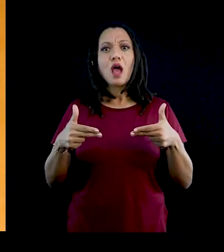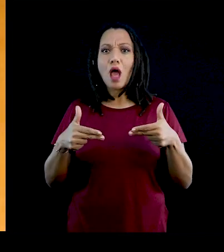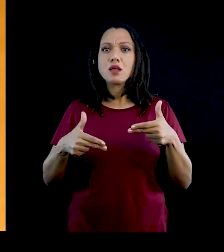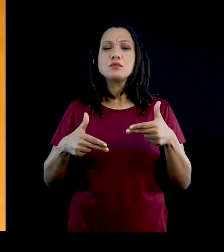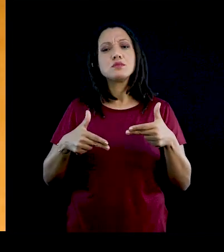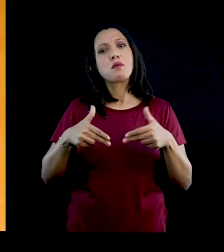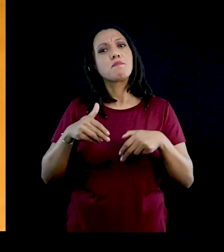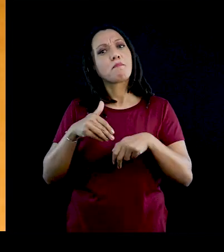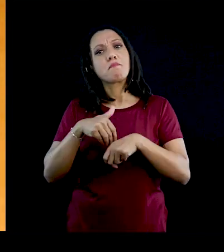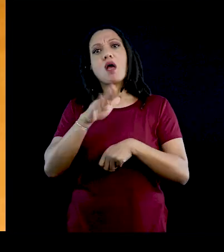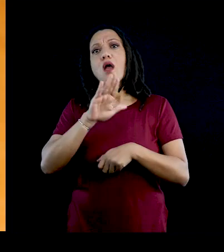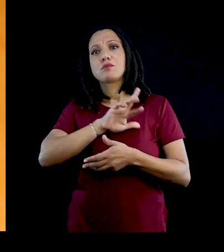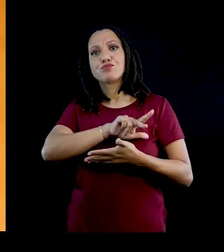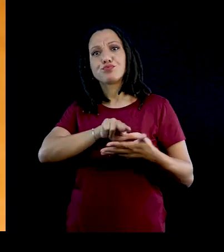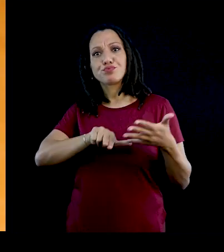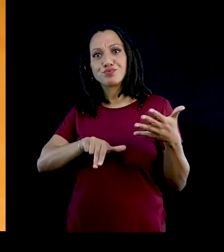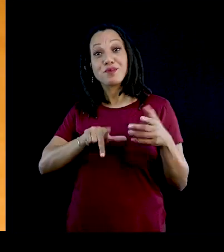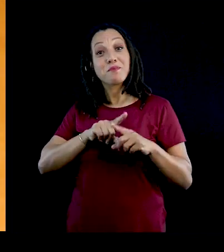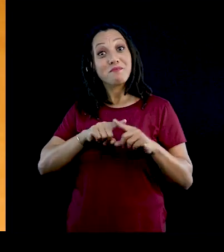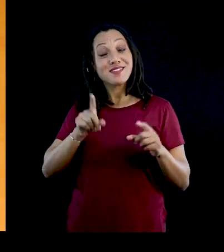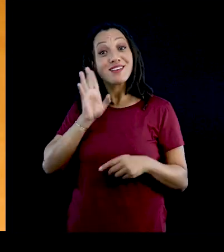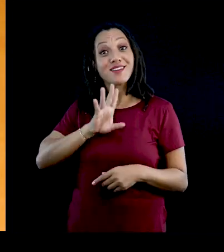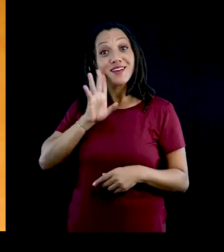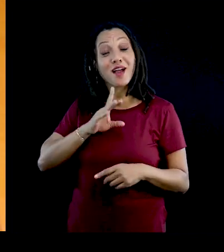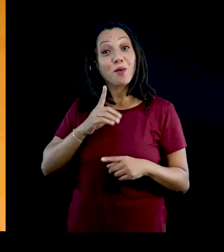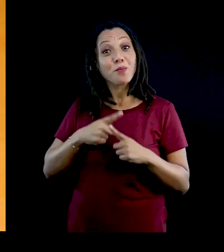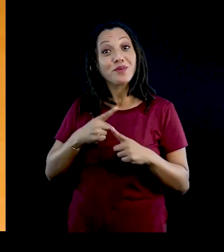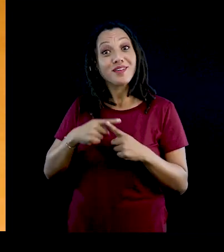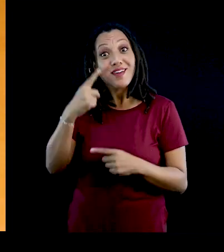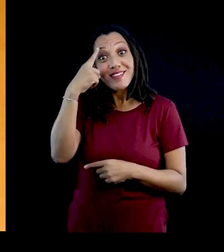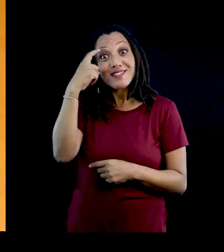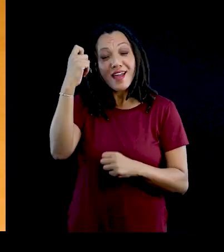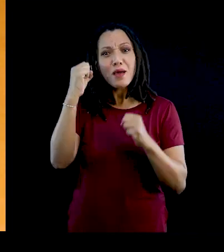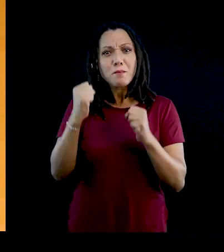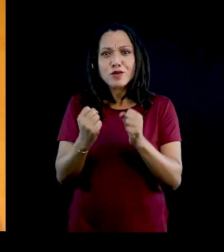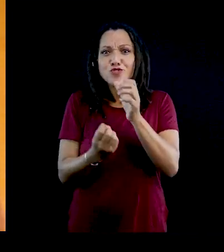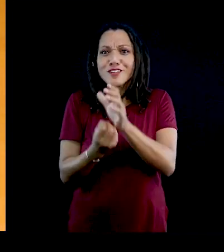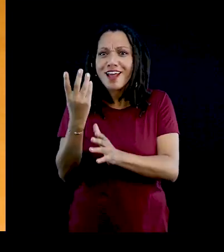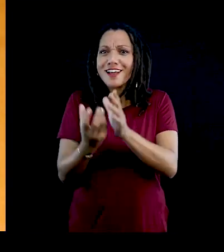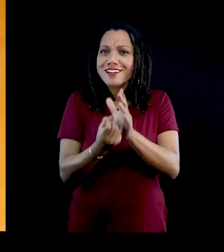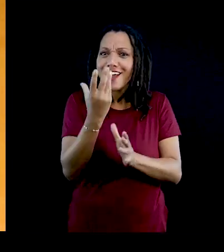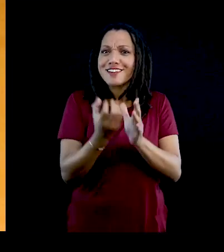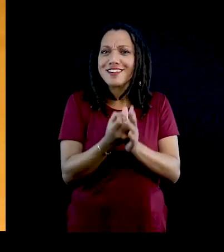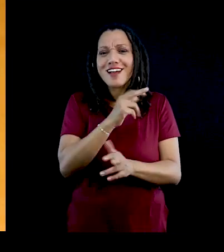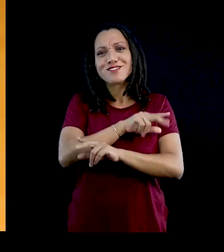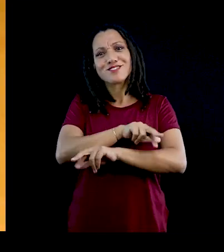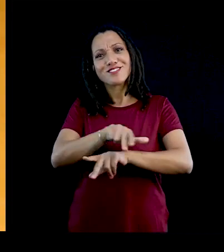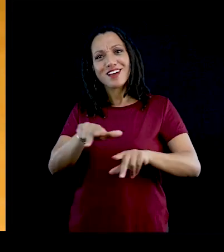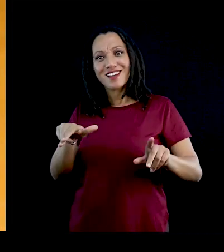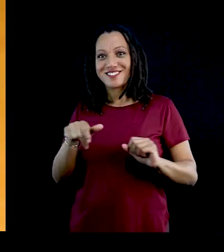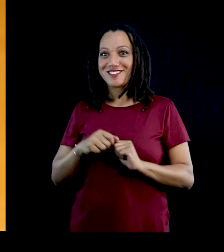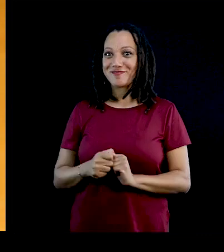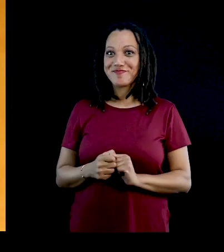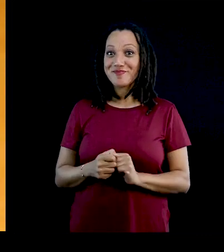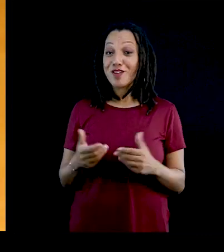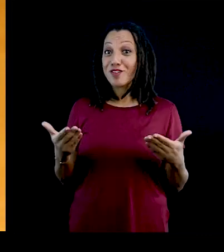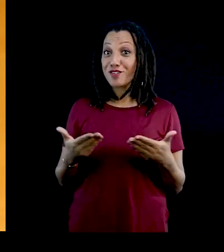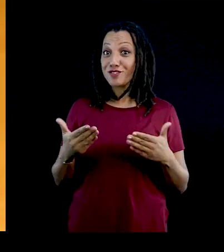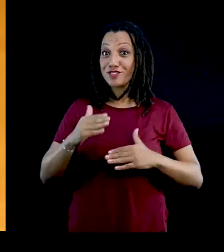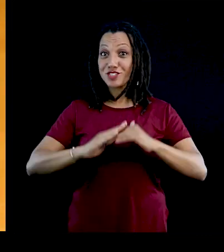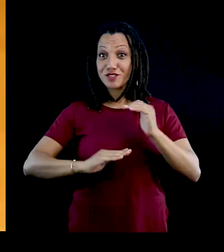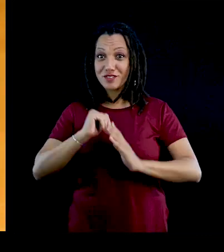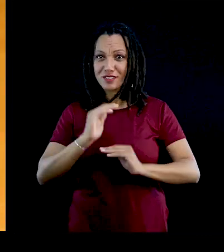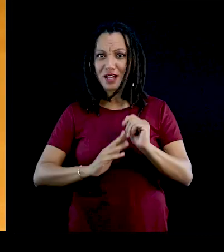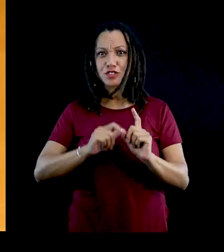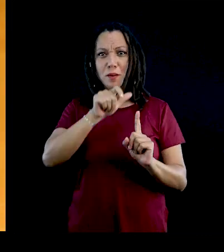poder olhar e observar a infinidade de possibilidades que essa proposta traz. Na nossa atividade de hoje, a gente